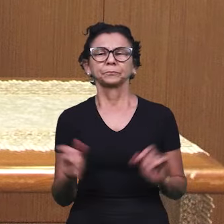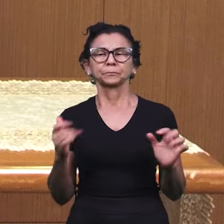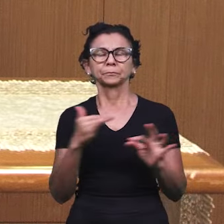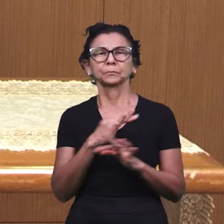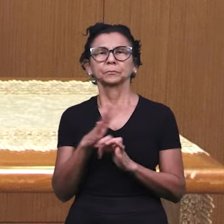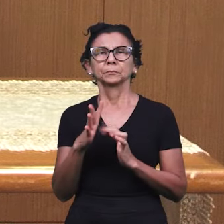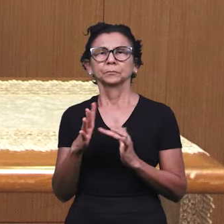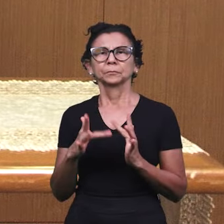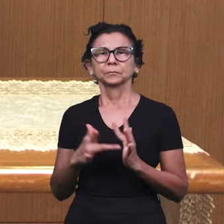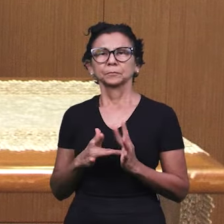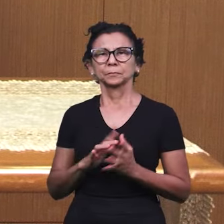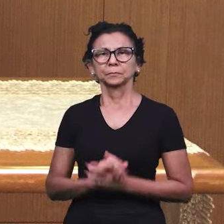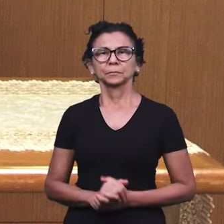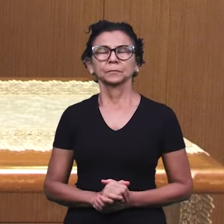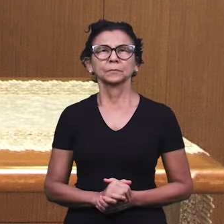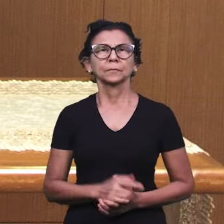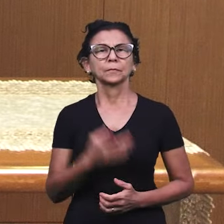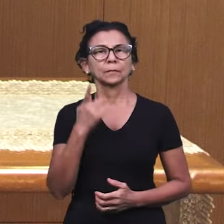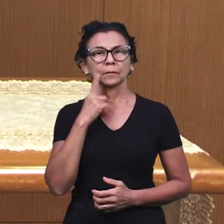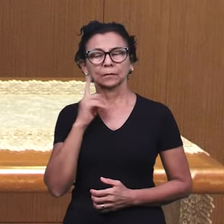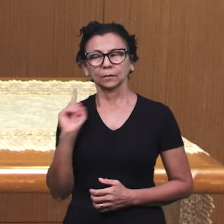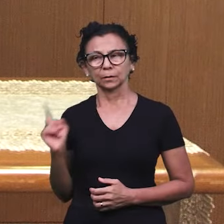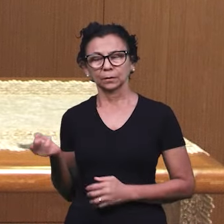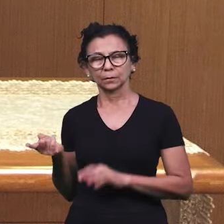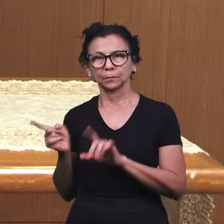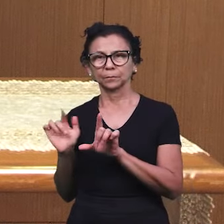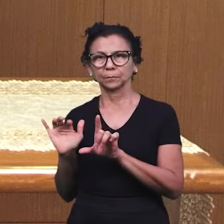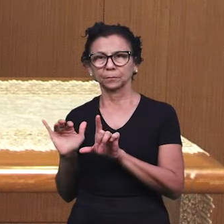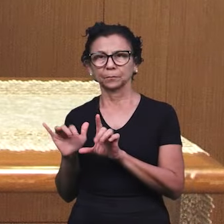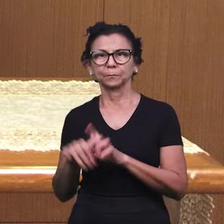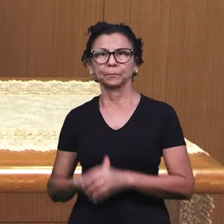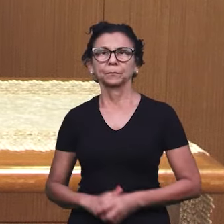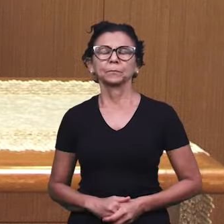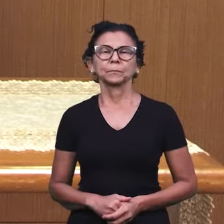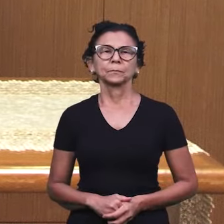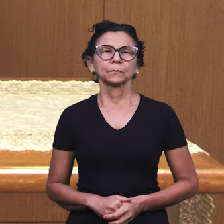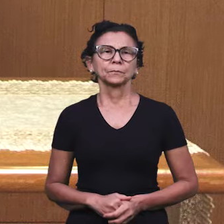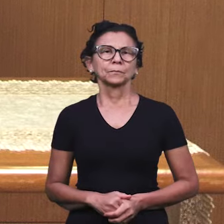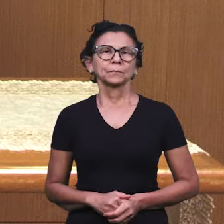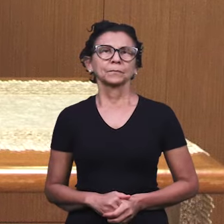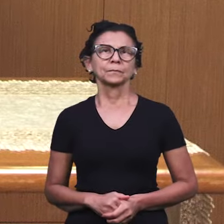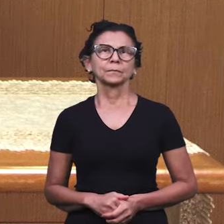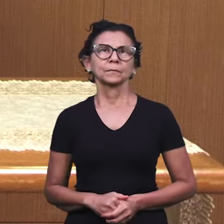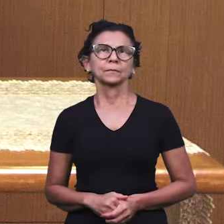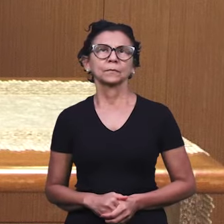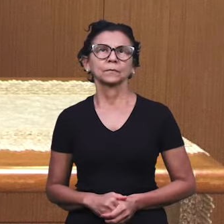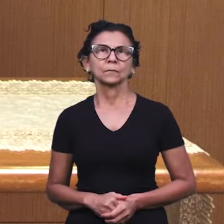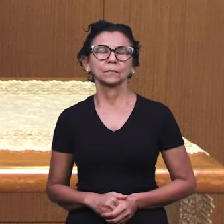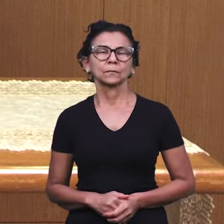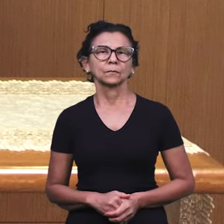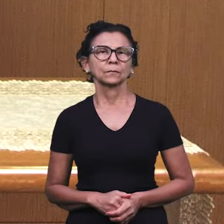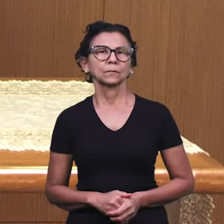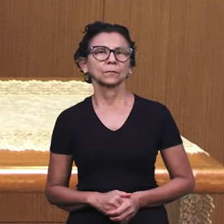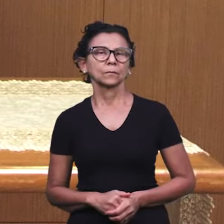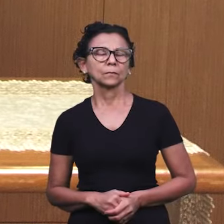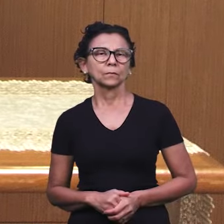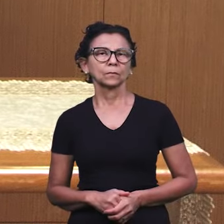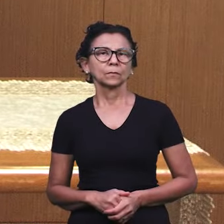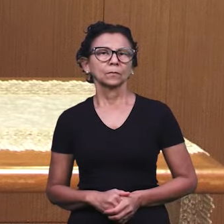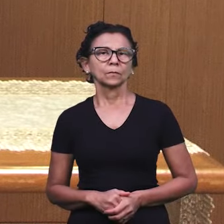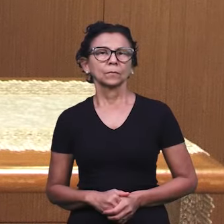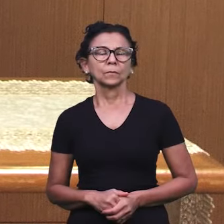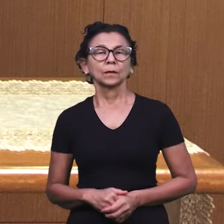Jesus. Aí, na sua tela, tem um QR Code de atendimento para aqueles que estão no exterior. Então,